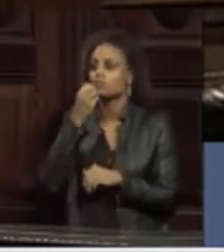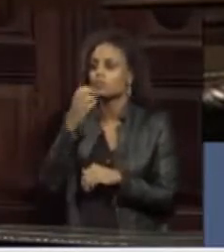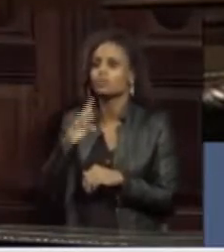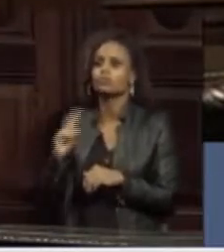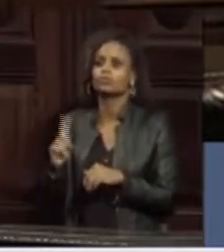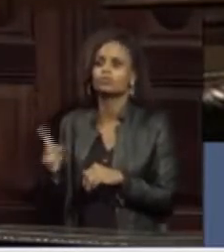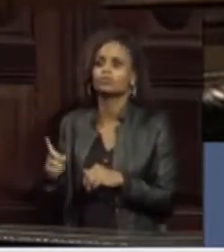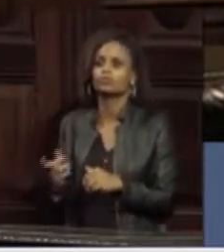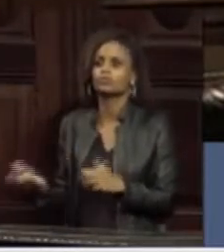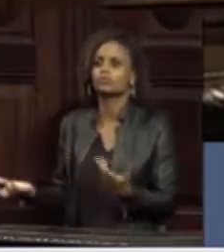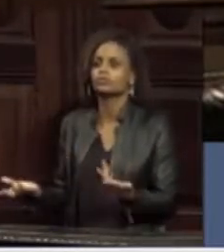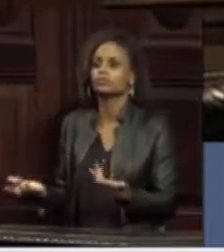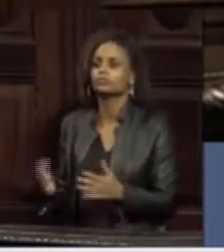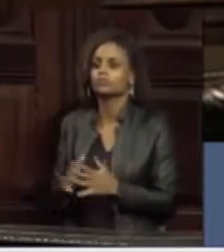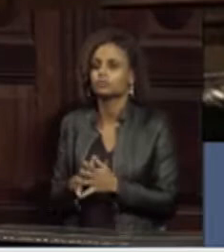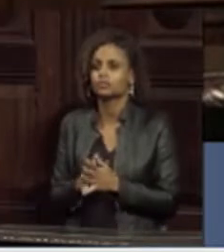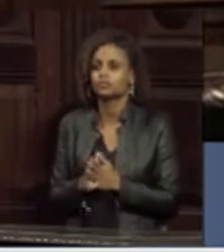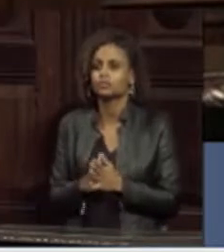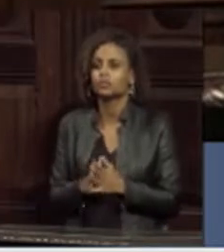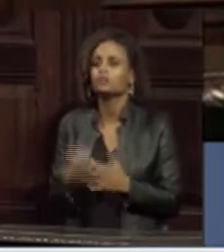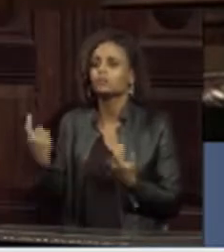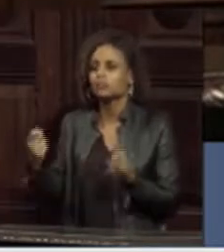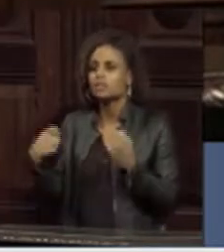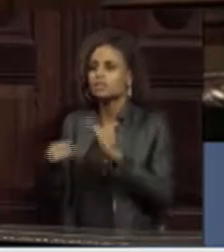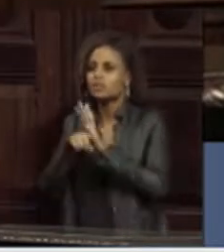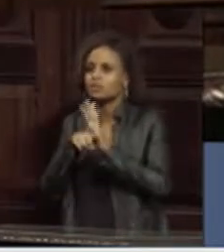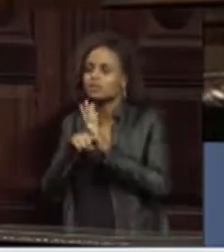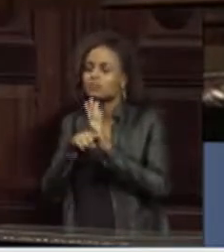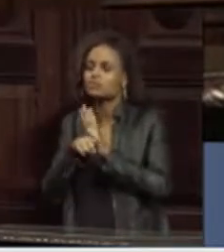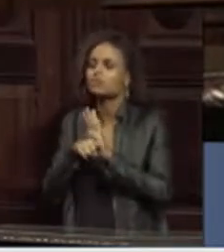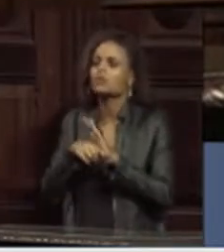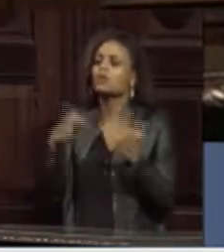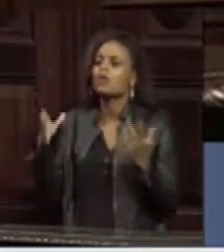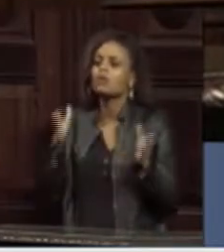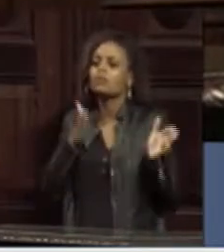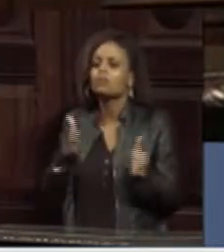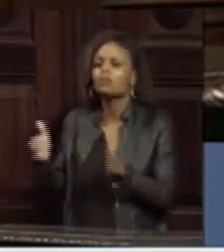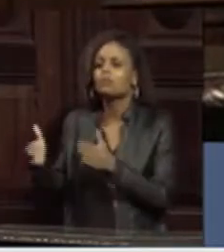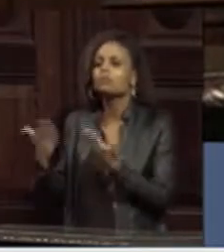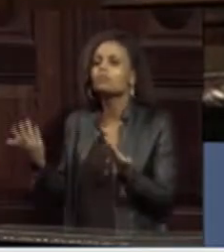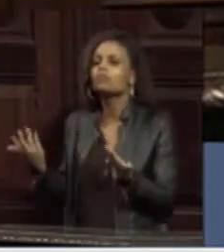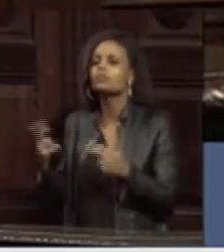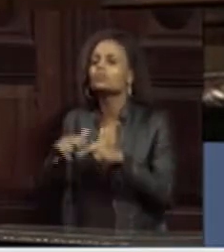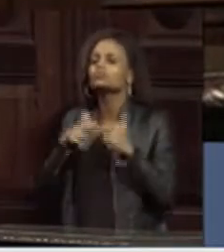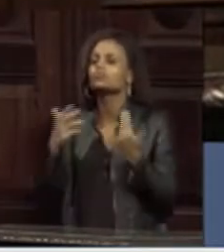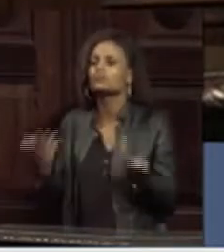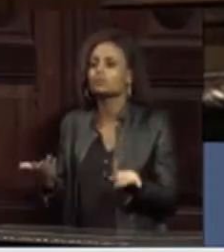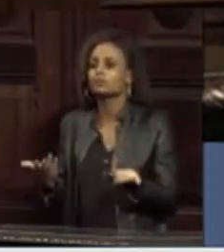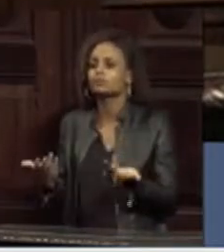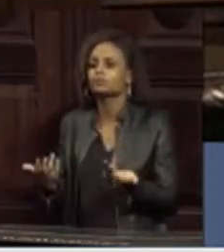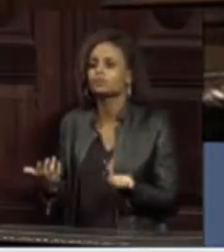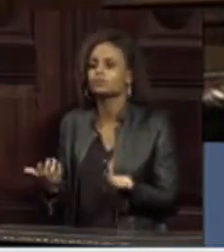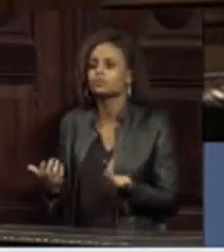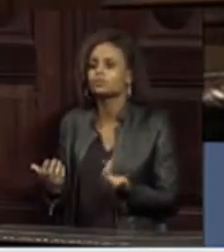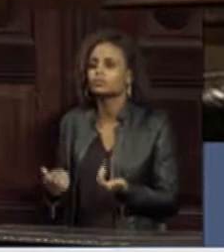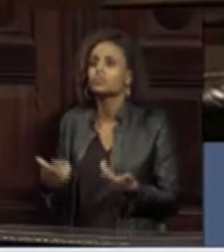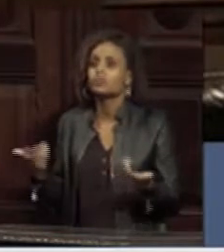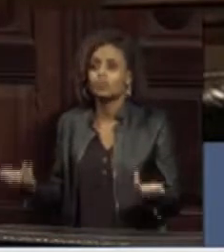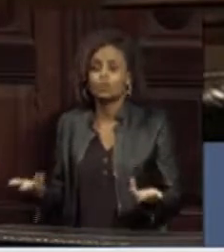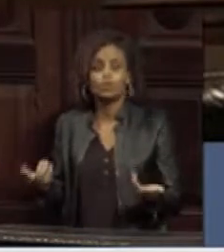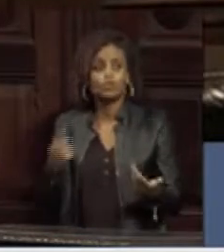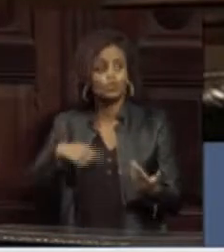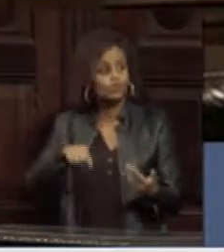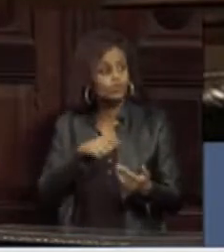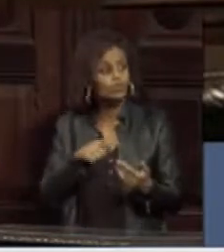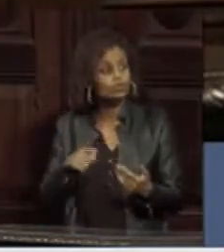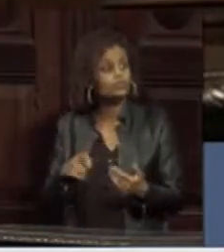de produção e quais os critérios para a recuperação. Por essa razão, nós estamos convocando, através da Frente Parlamentar